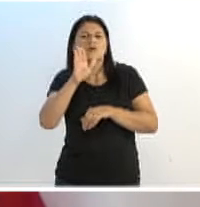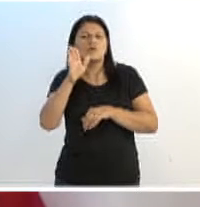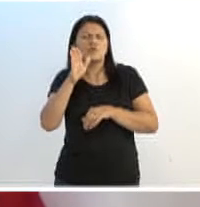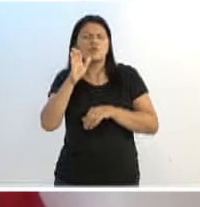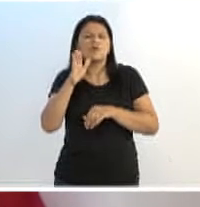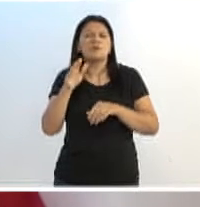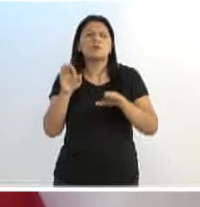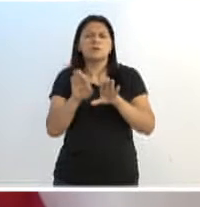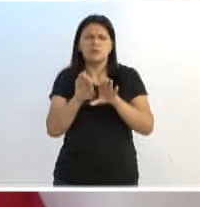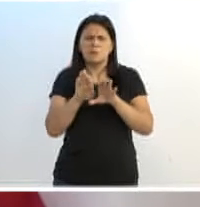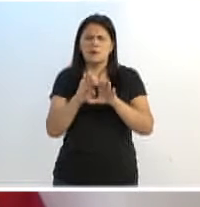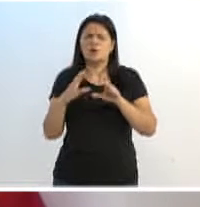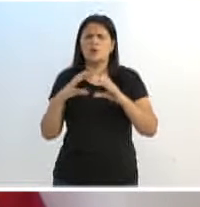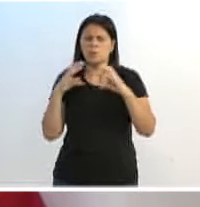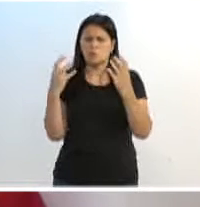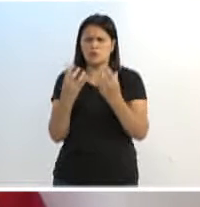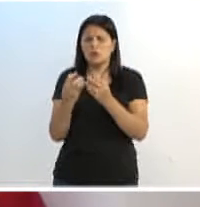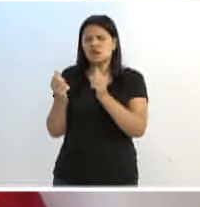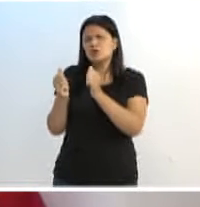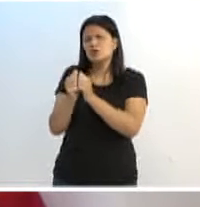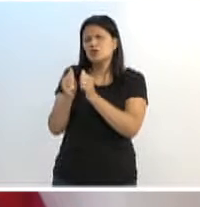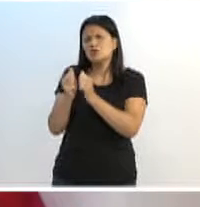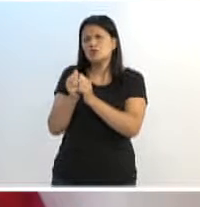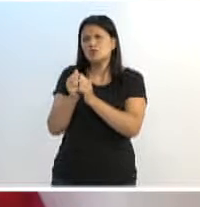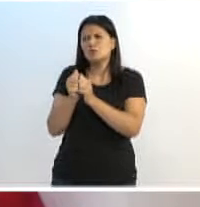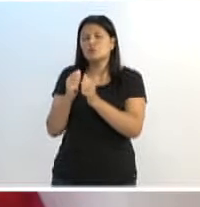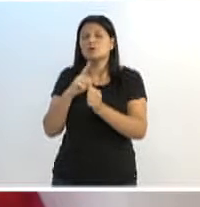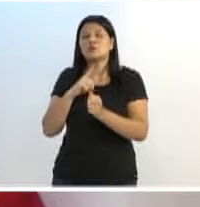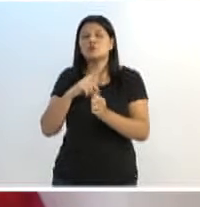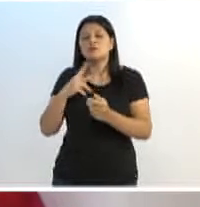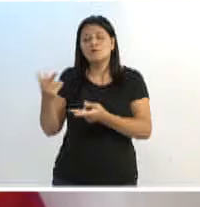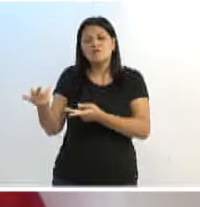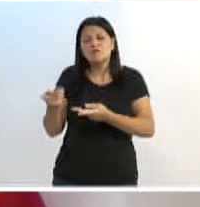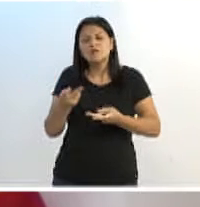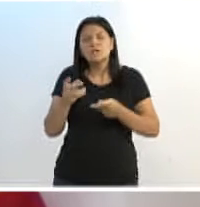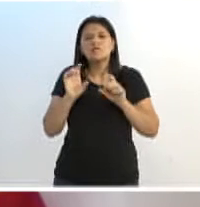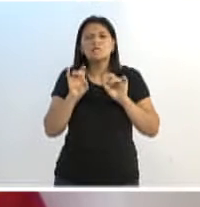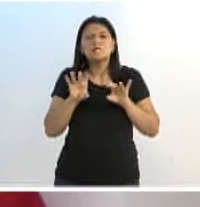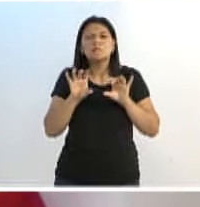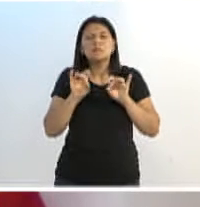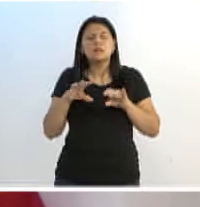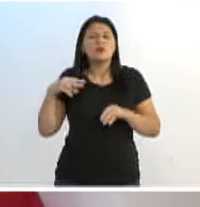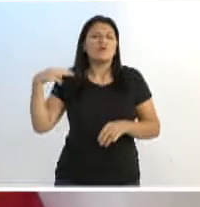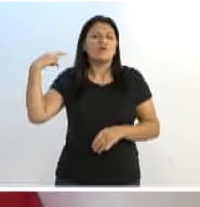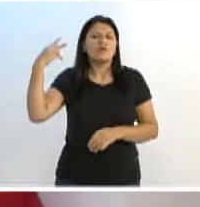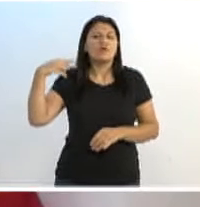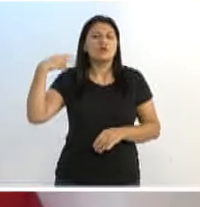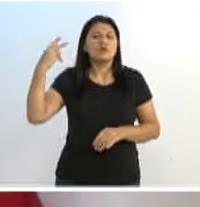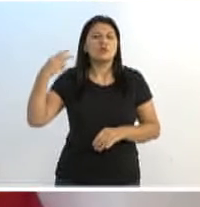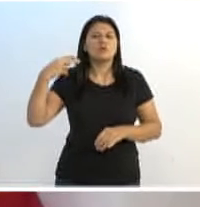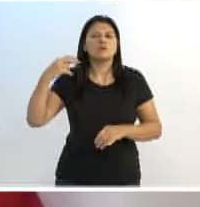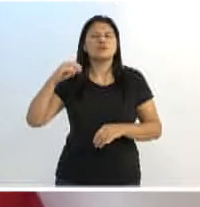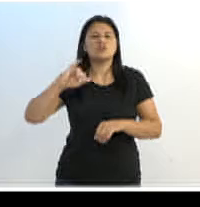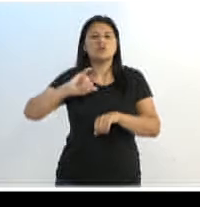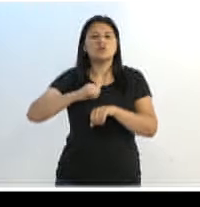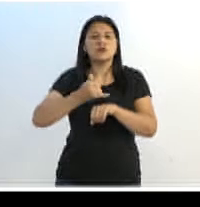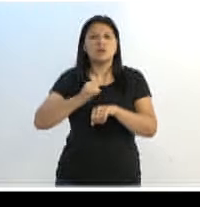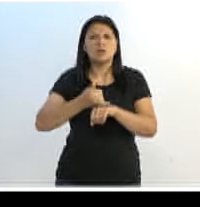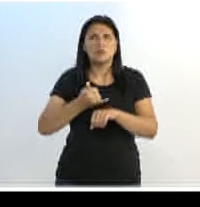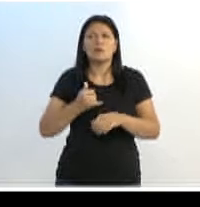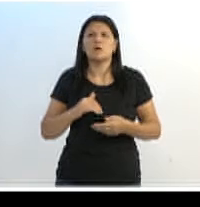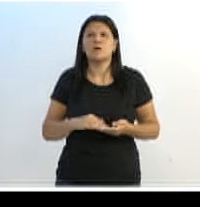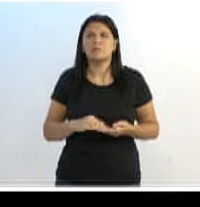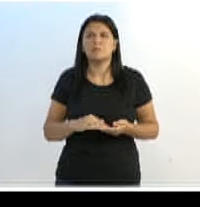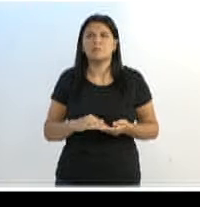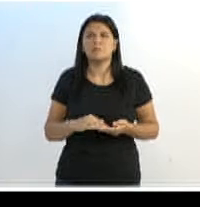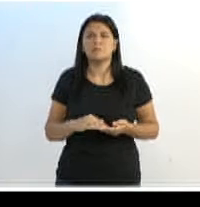atendendo também a comunidade, recebendo uma visita muito especial de um vereador do município de Jaraguá, o vereador Anderson Kastner, do seu